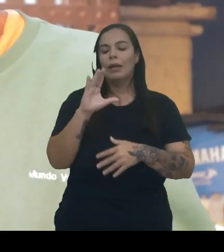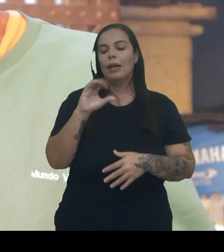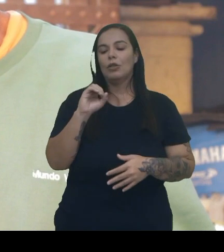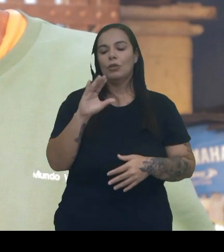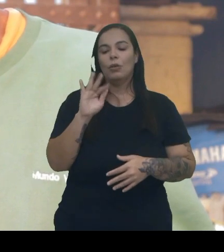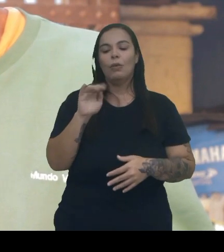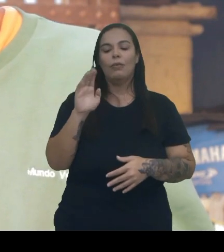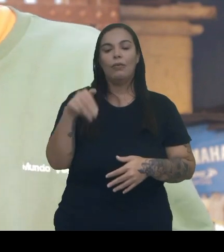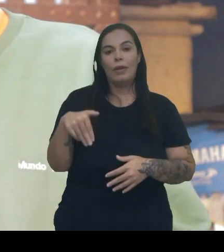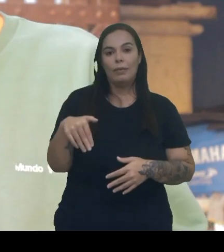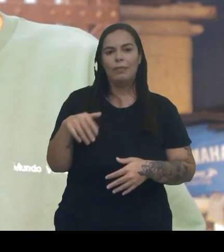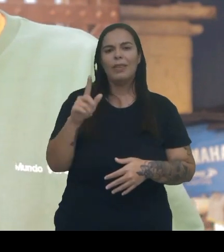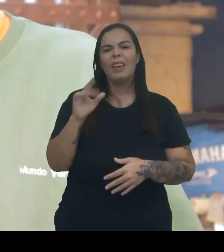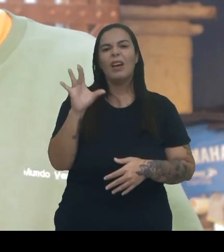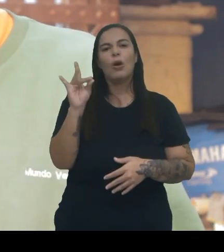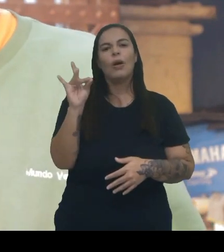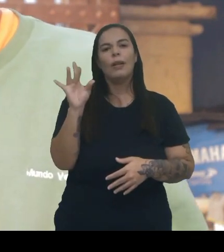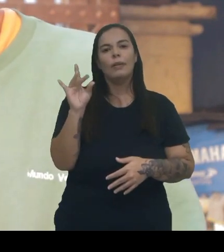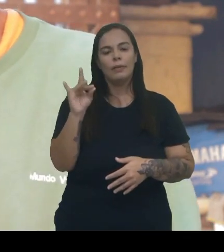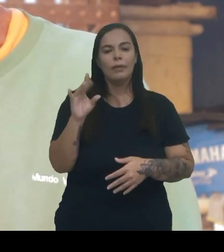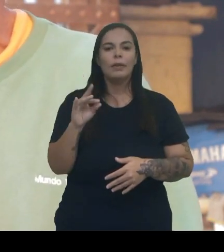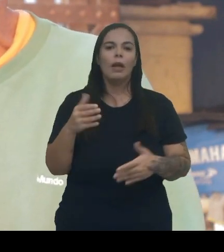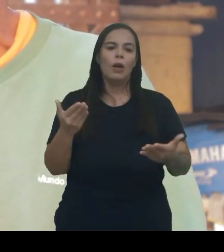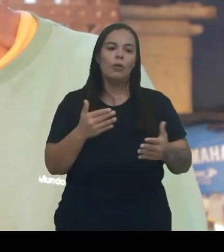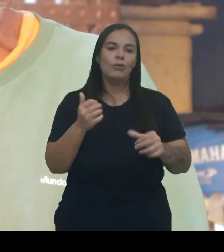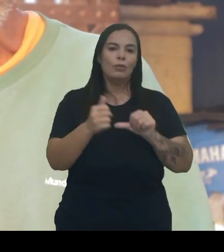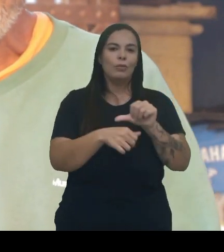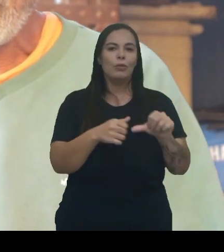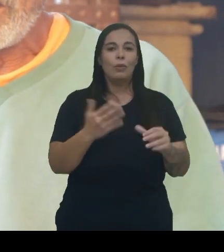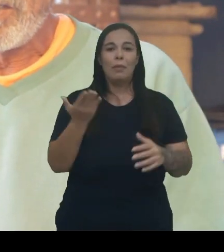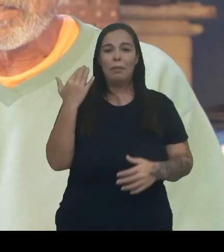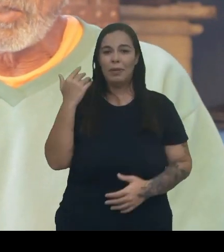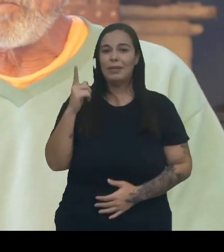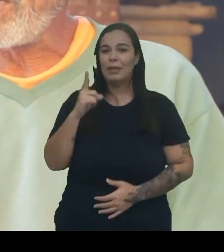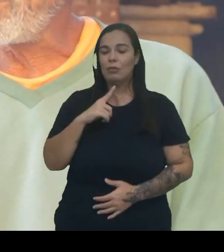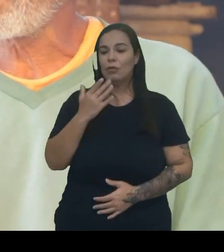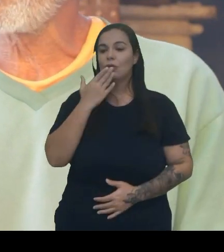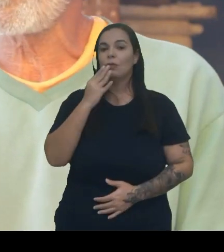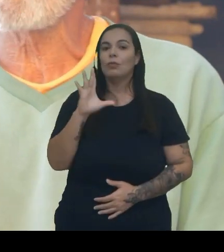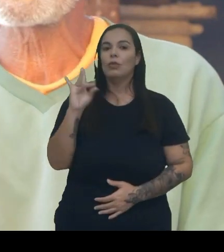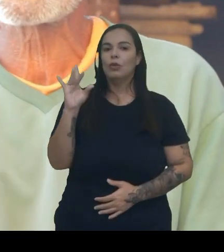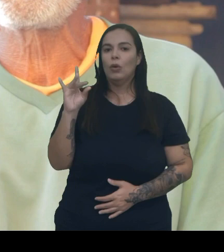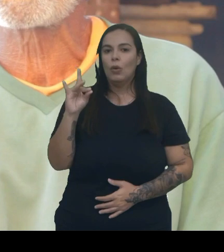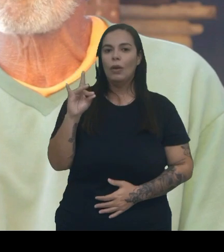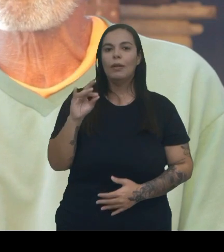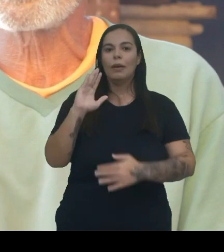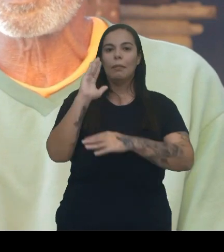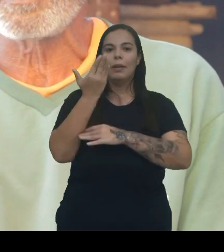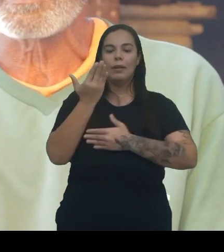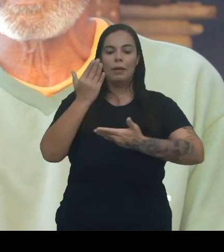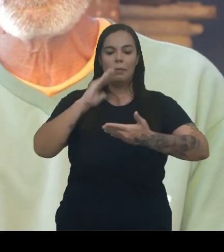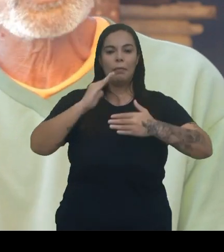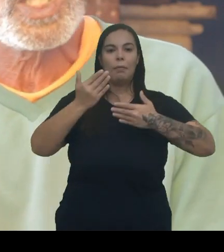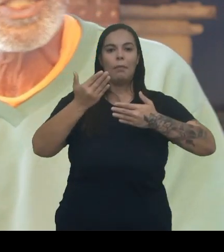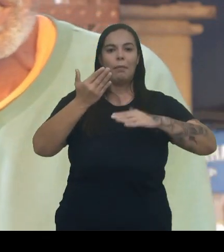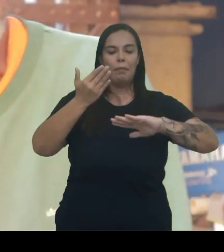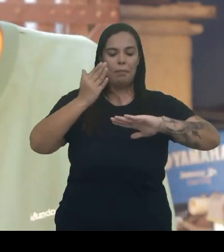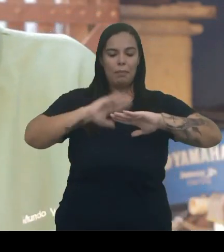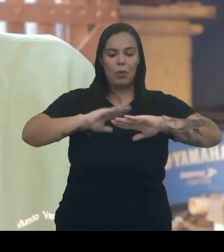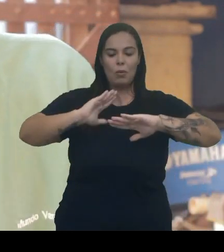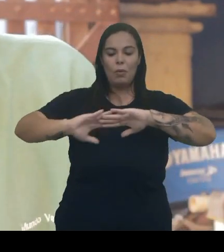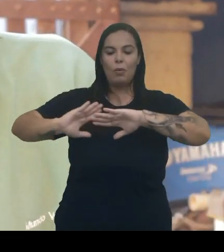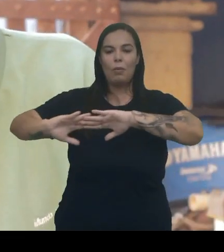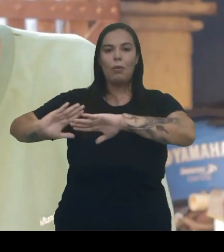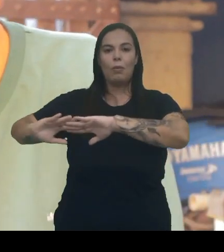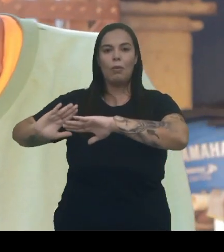cola, o cascofém. Depois agora é o araudite, era o cascofém nessa época, sabe? Então de madeira que, rapaz, aquilo ficou uma coisa linda. E não tinha lixadeira,